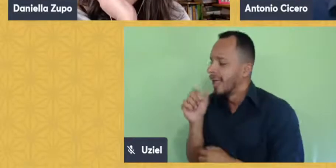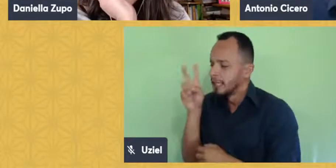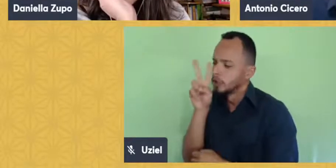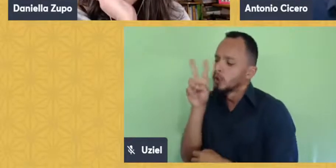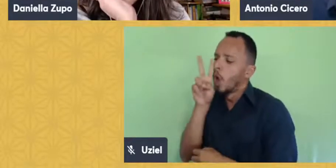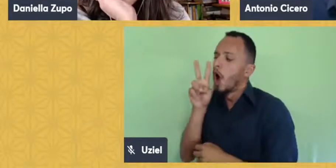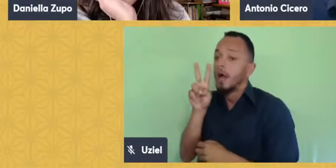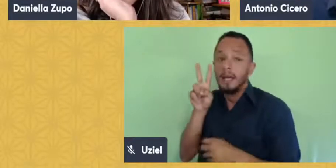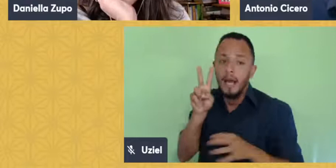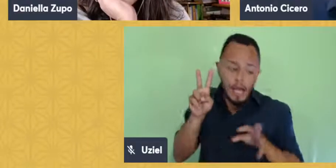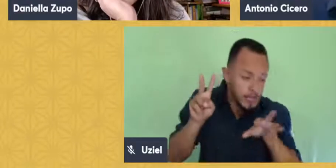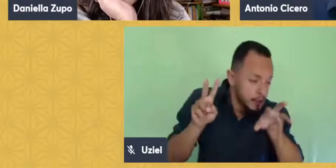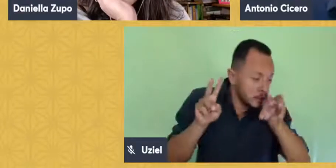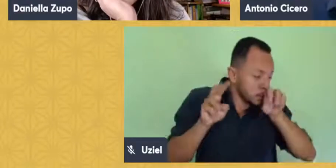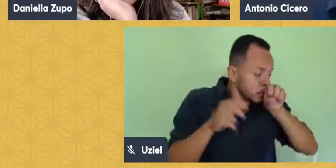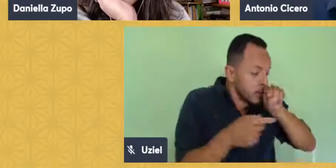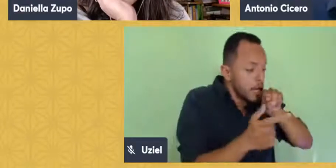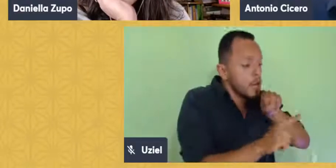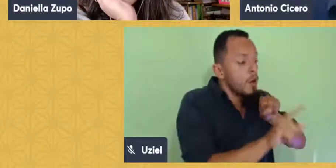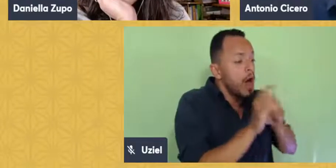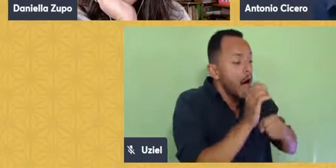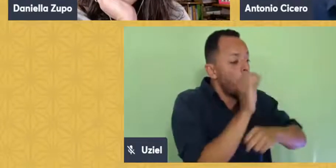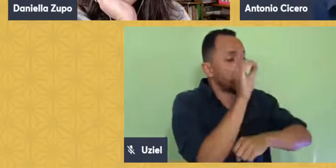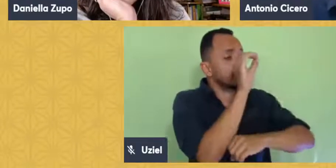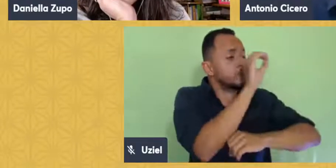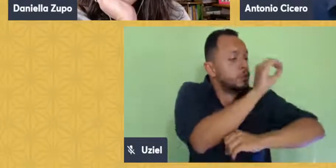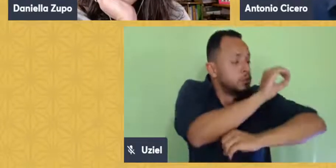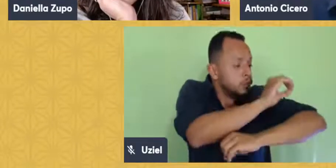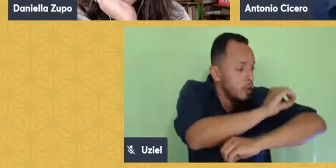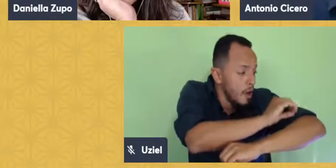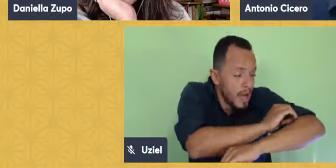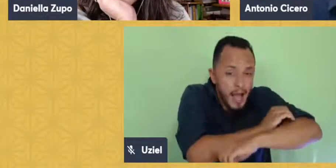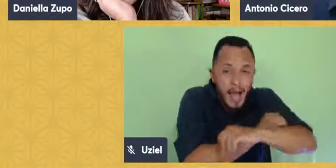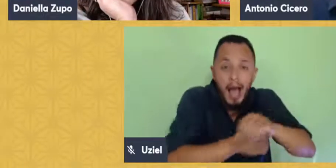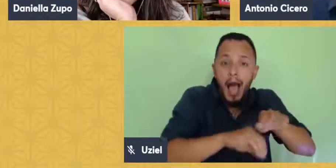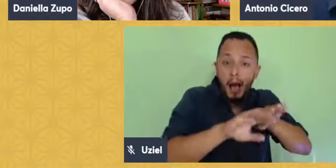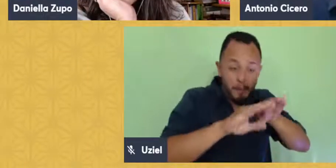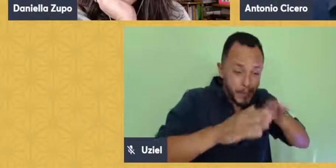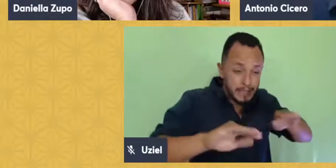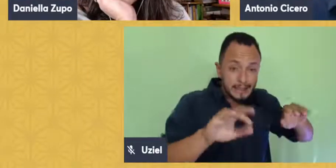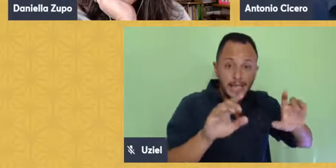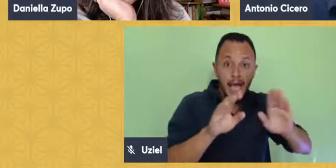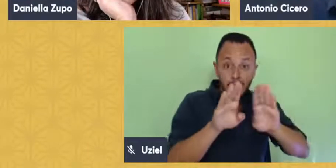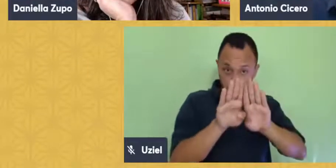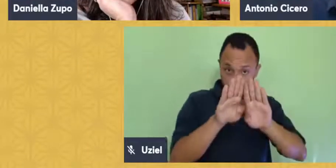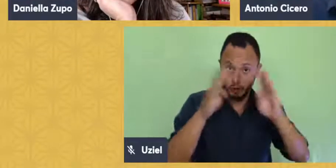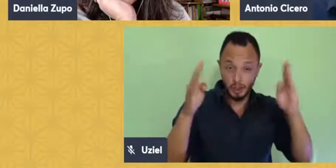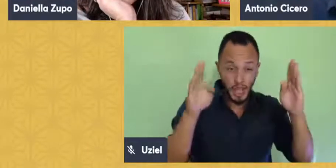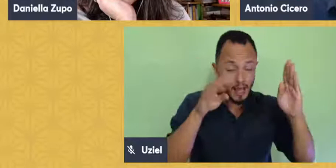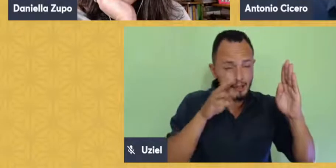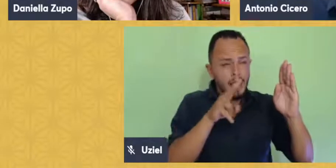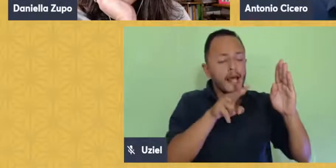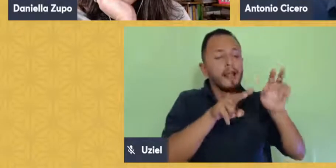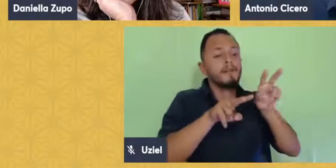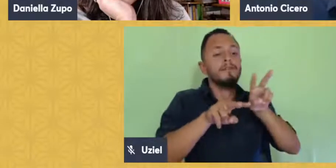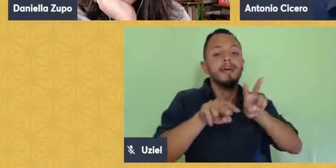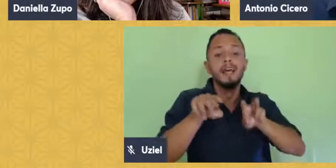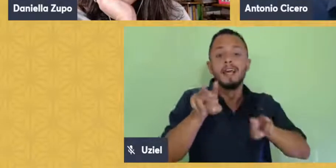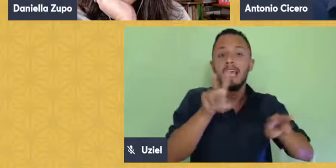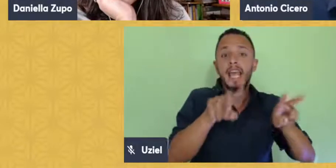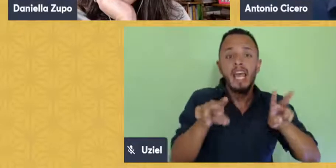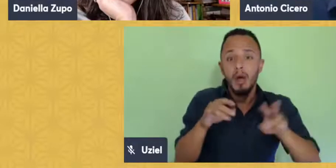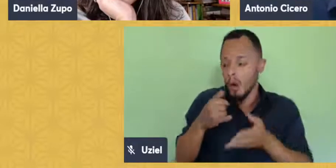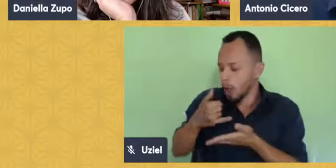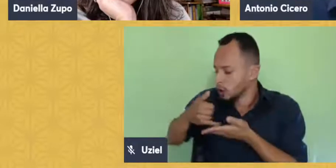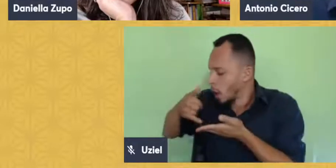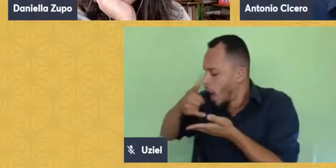os suspiros ao anoitecer, a paisagem vista da janela. Não distribuirei